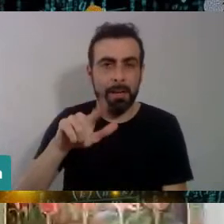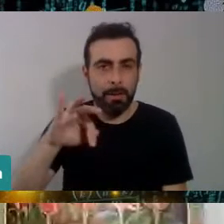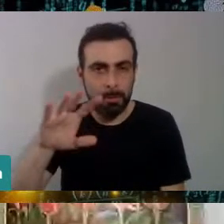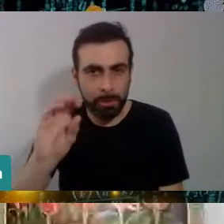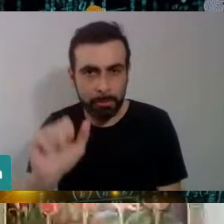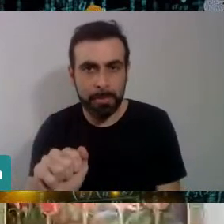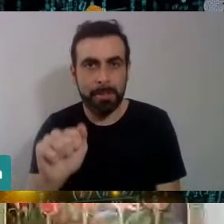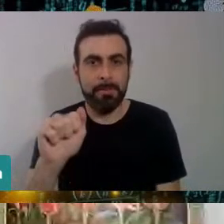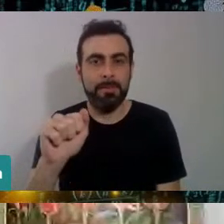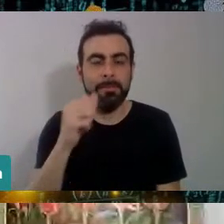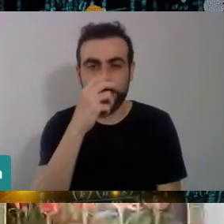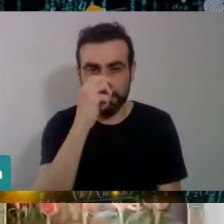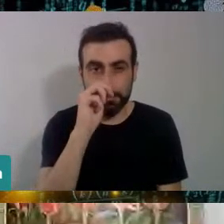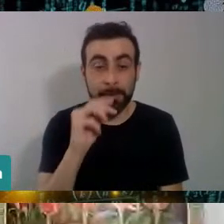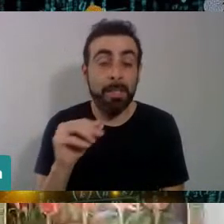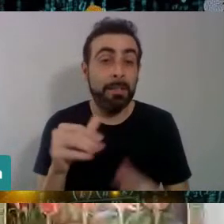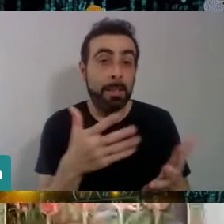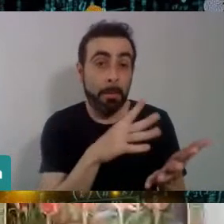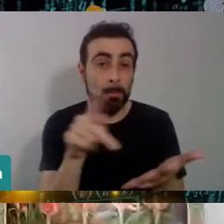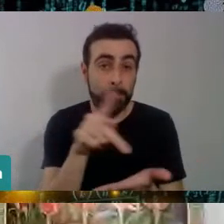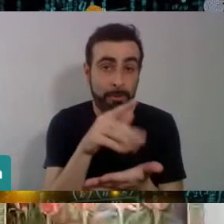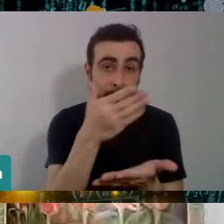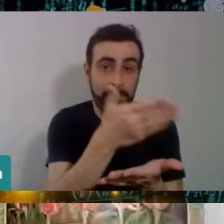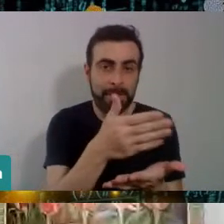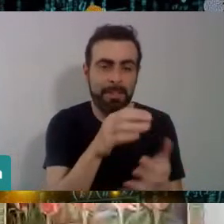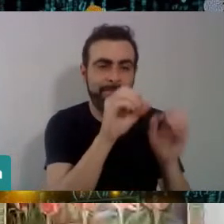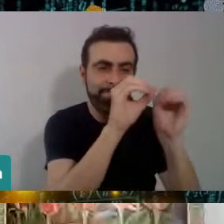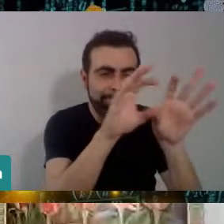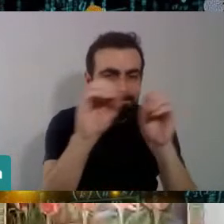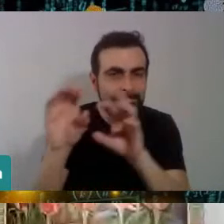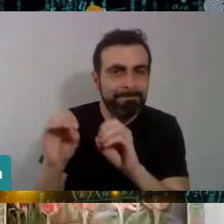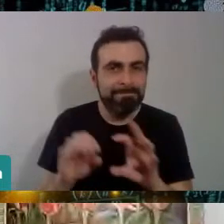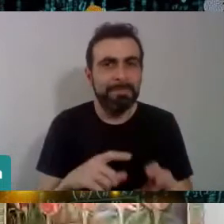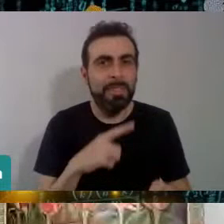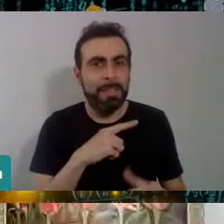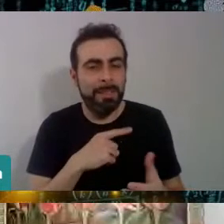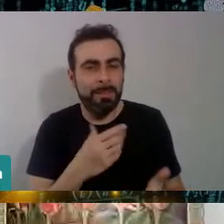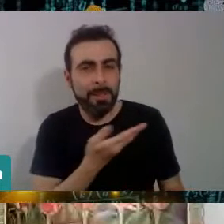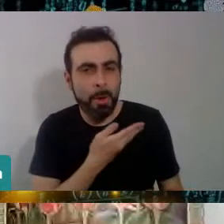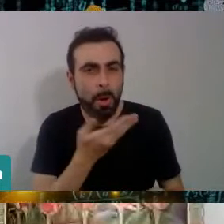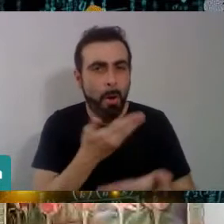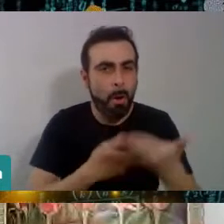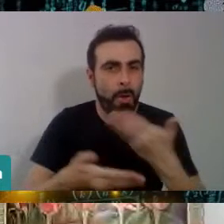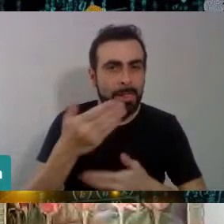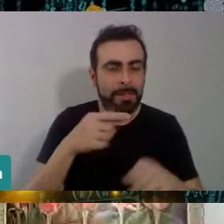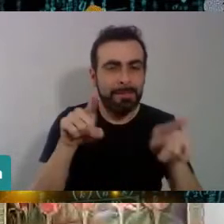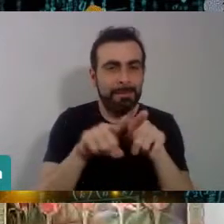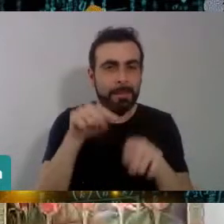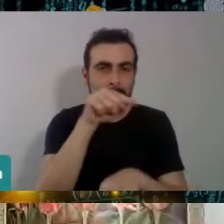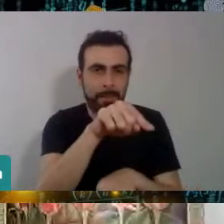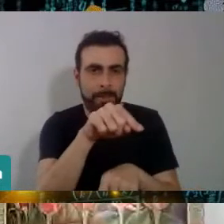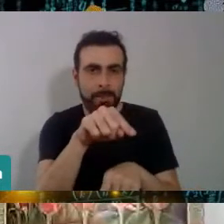então. Então a professora Suzy foi professora de todos nós e foi colega de trabalho do Guido na época, né?